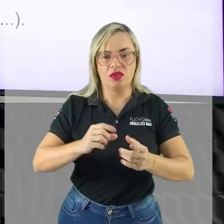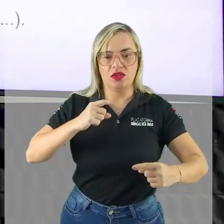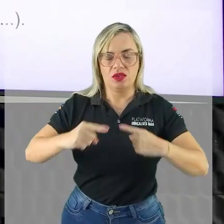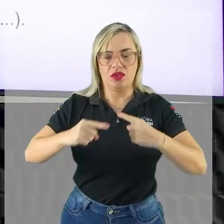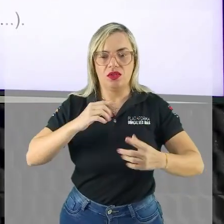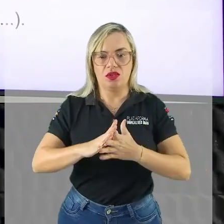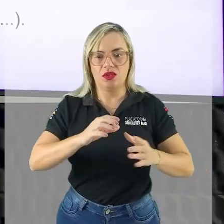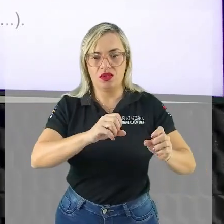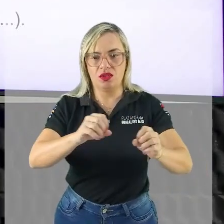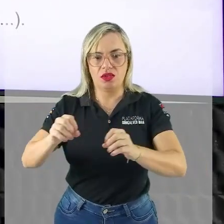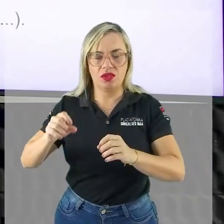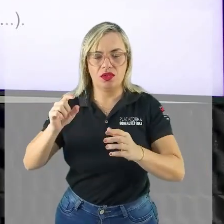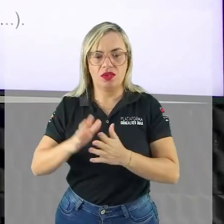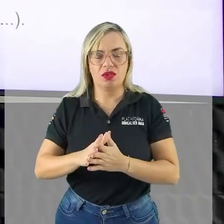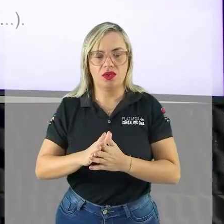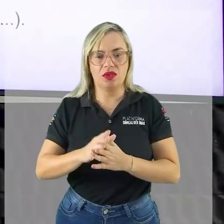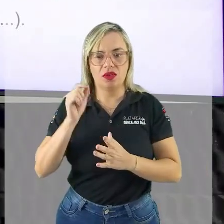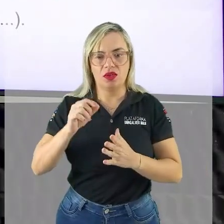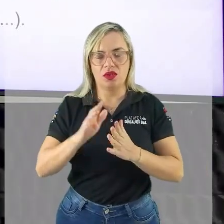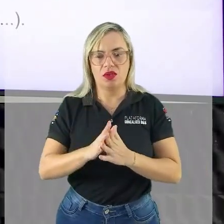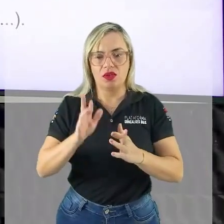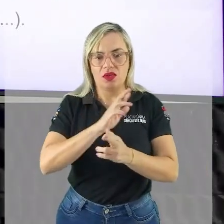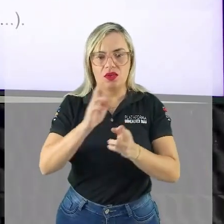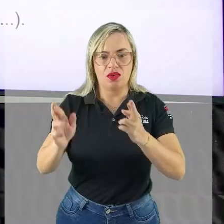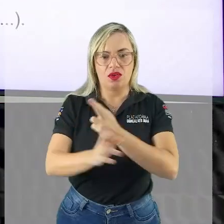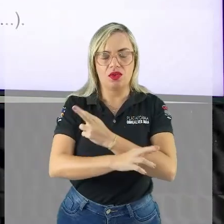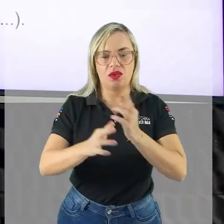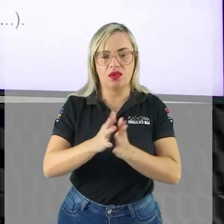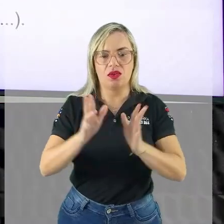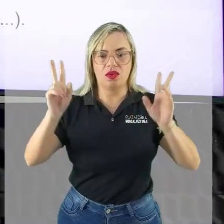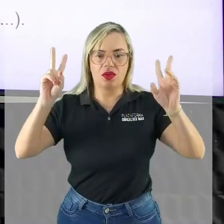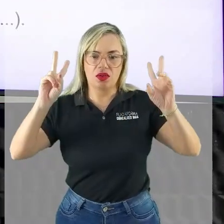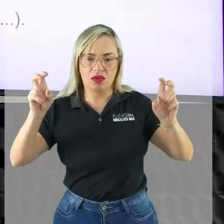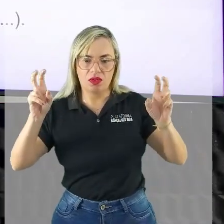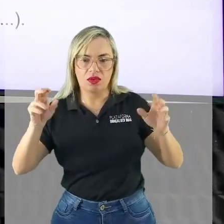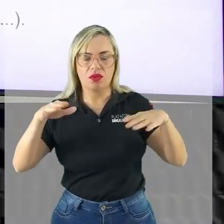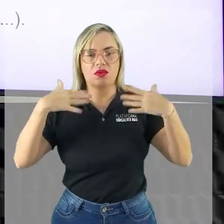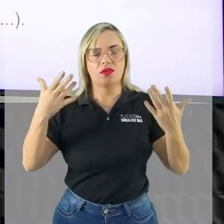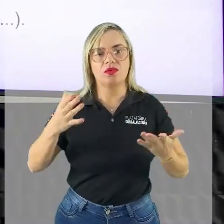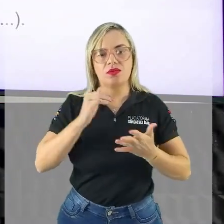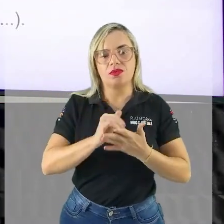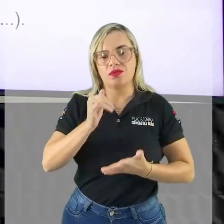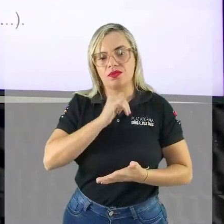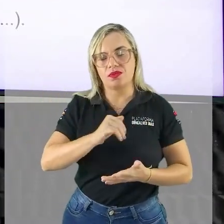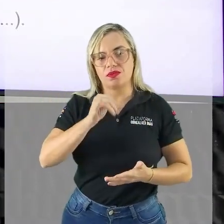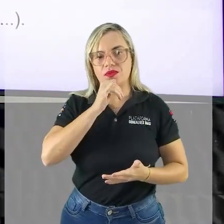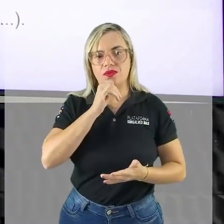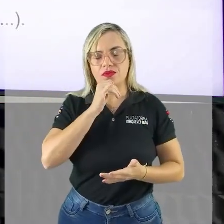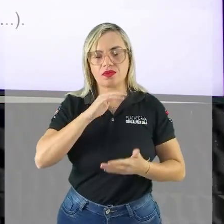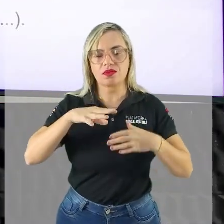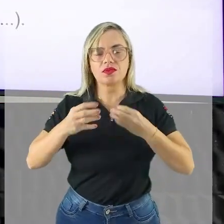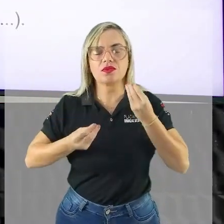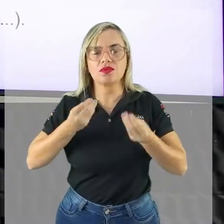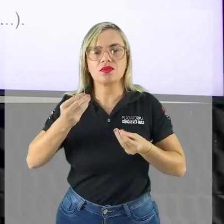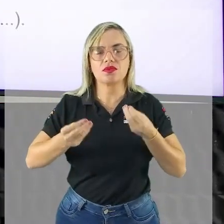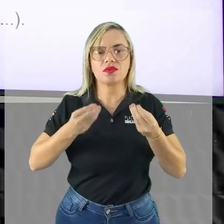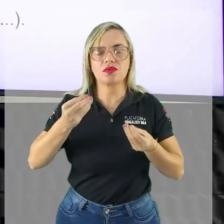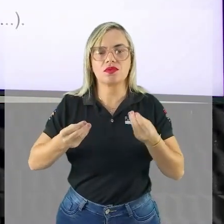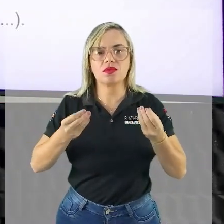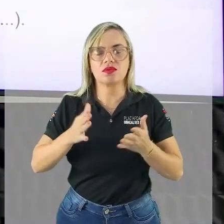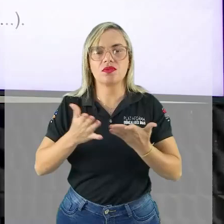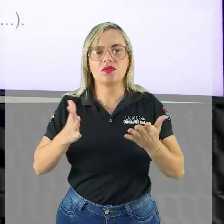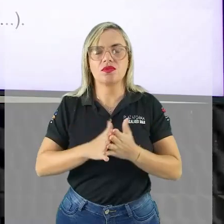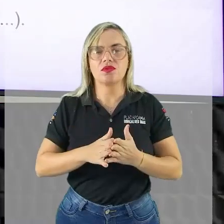política educacional voltada ao tema abordado, tá? Exemplo. Como é